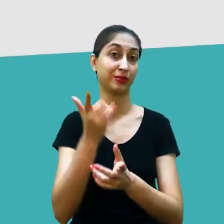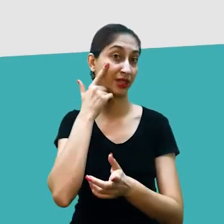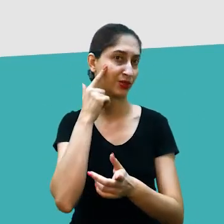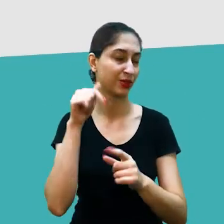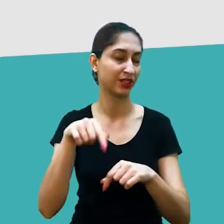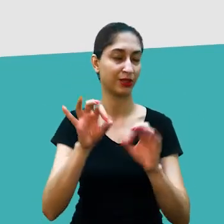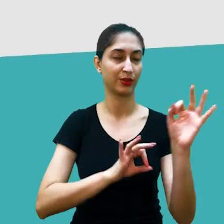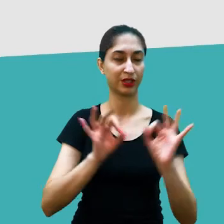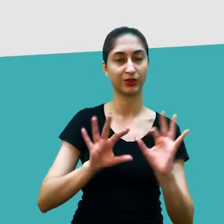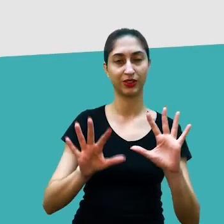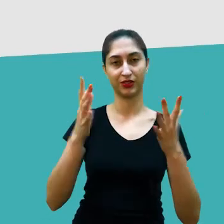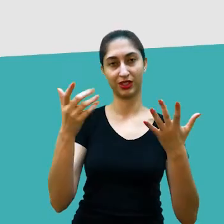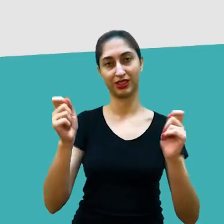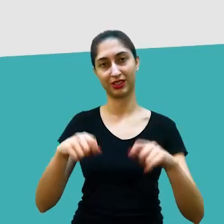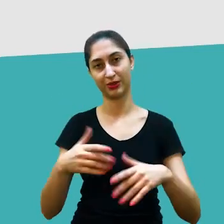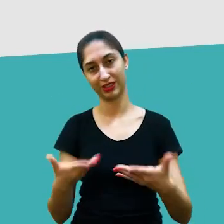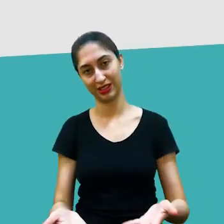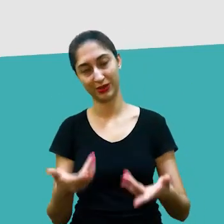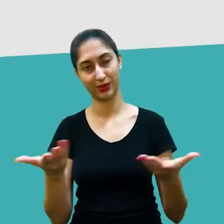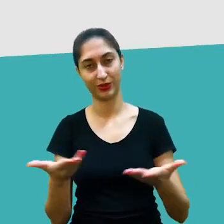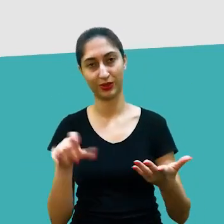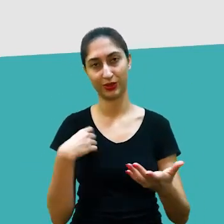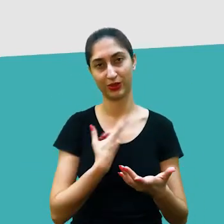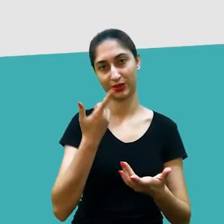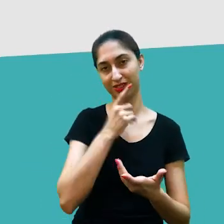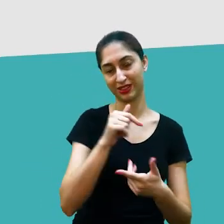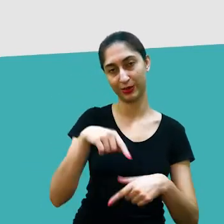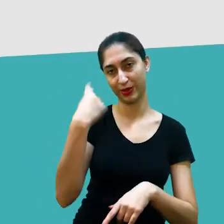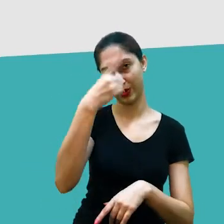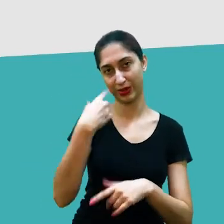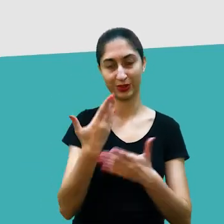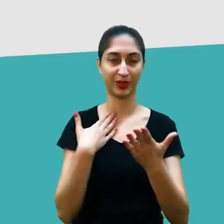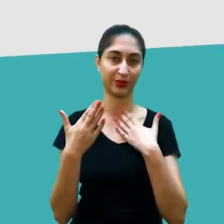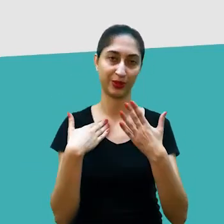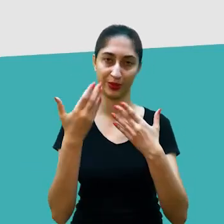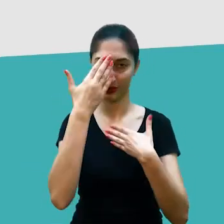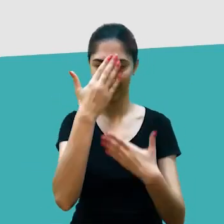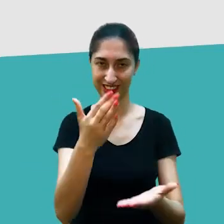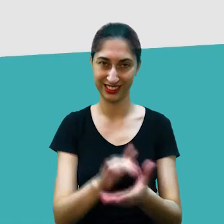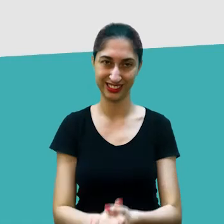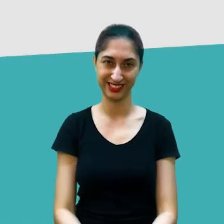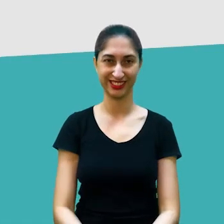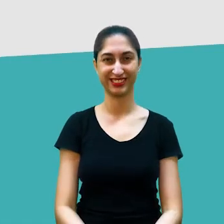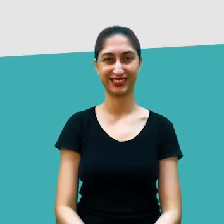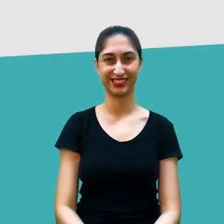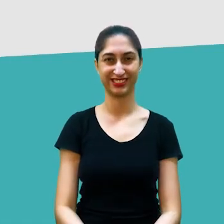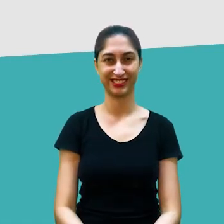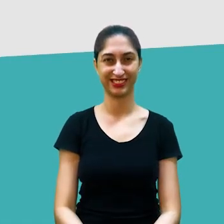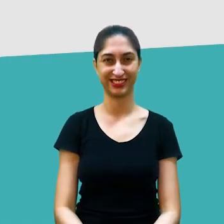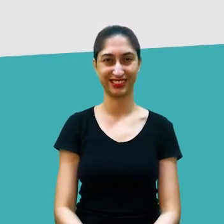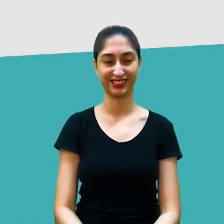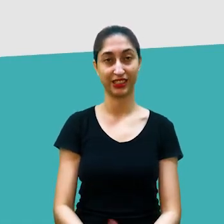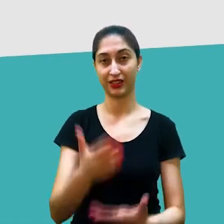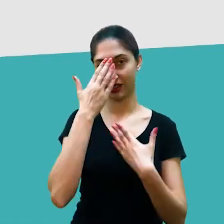pensaram, organizaram e possibilitaram que a gente tivesse essa hora aqui de bate-papo. Então, muito obrigado a todos. Legal,